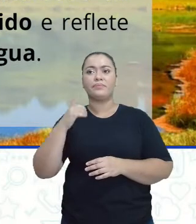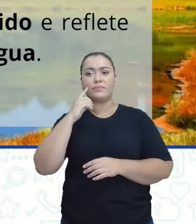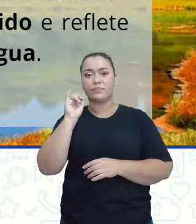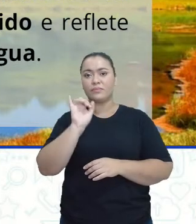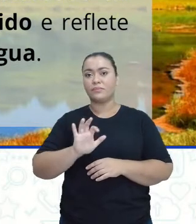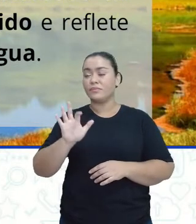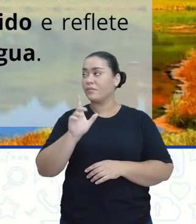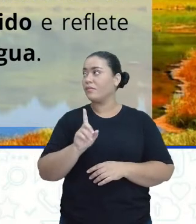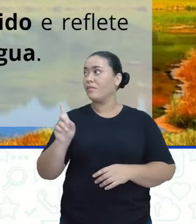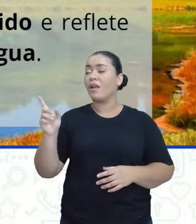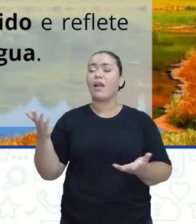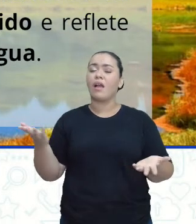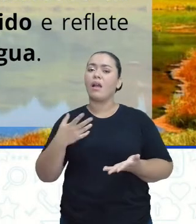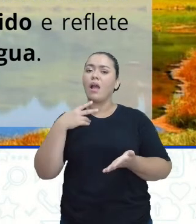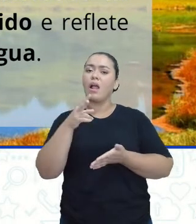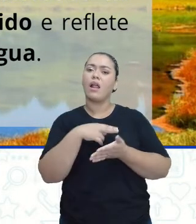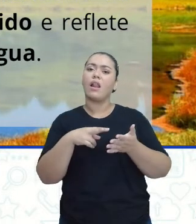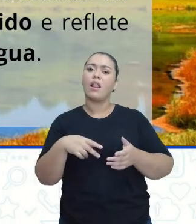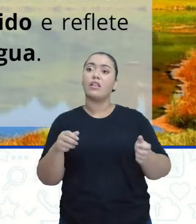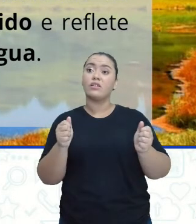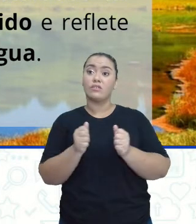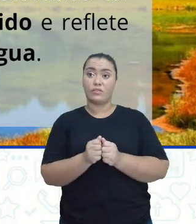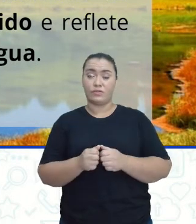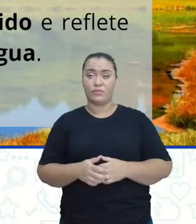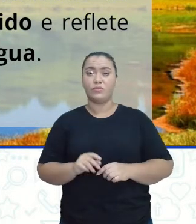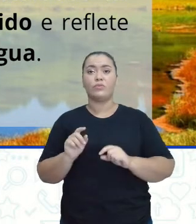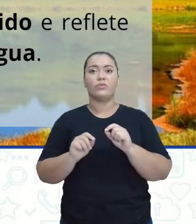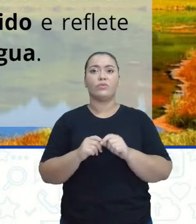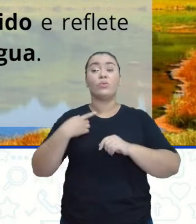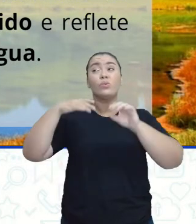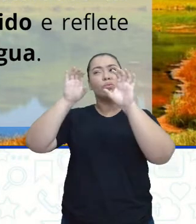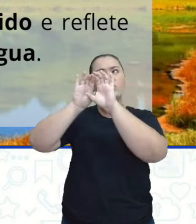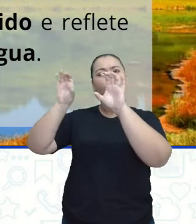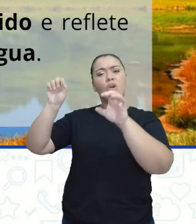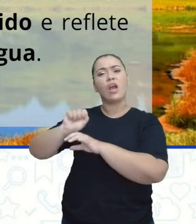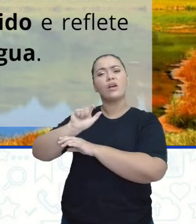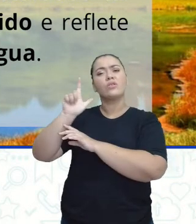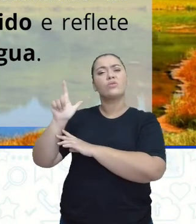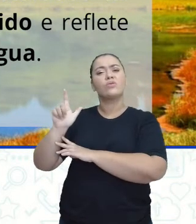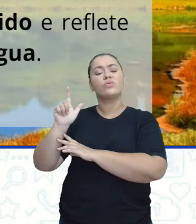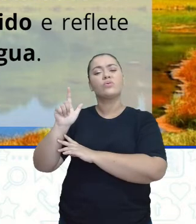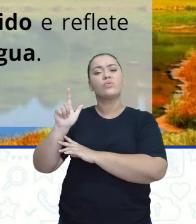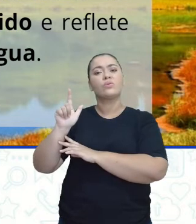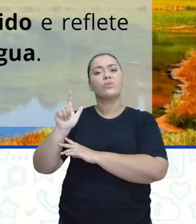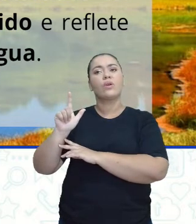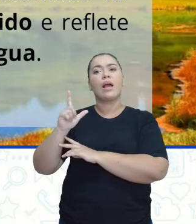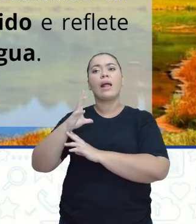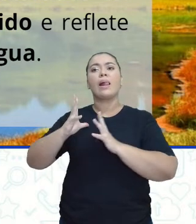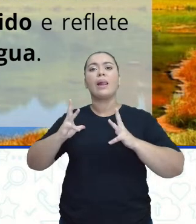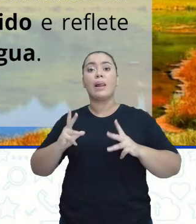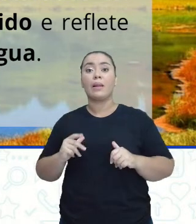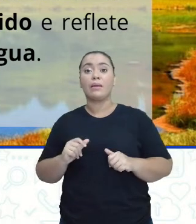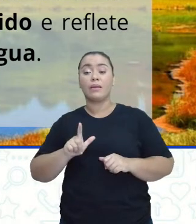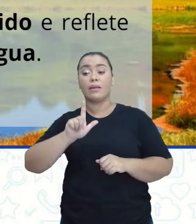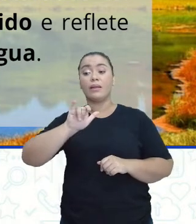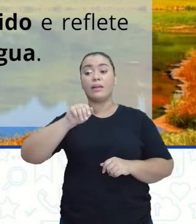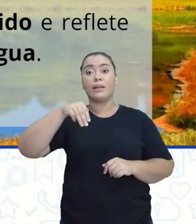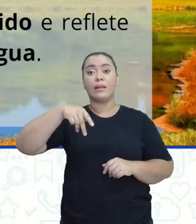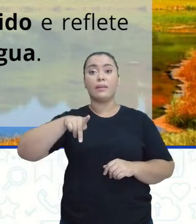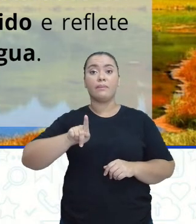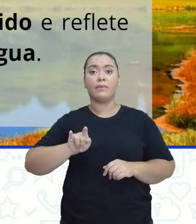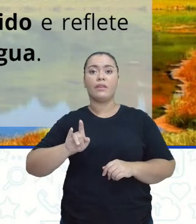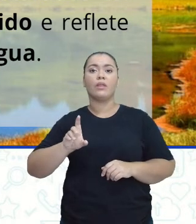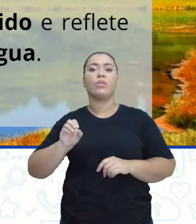gente ler junto. E eu escolhi descrever assim, ó, o céu é azul claro e límpido. Límpido quer dizer